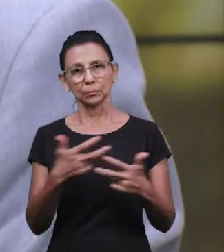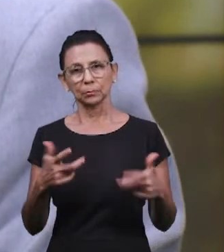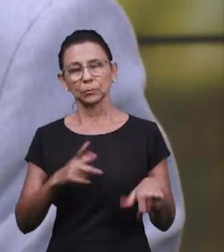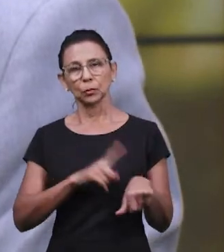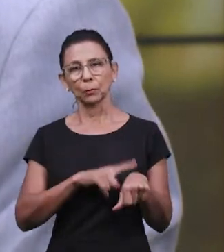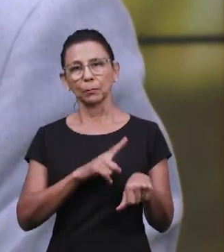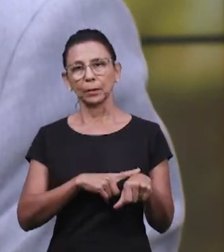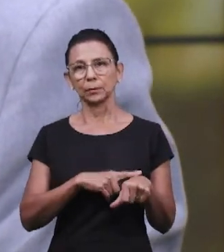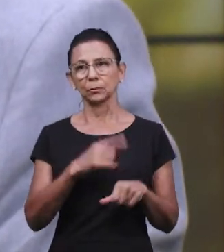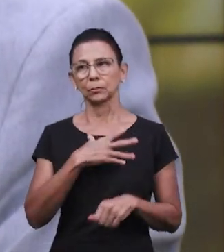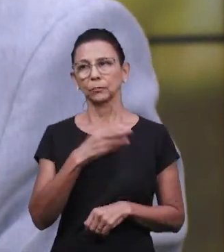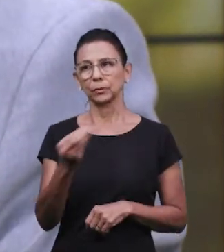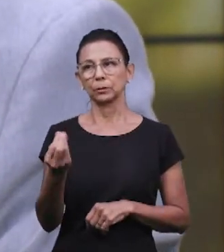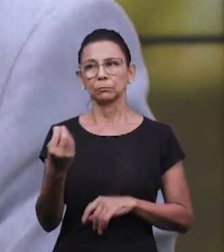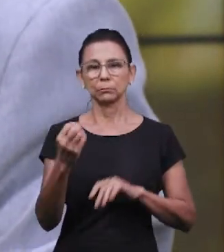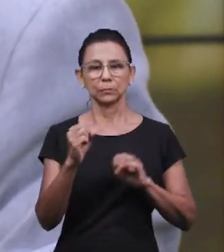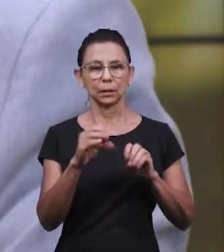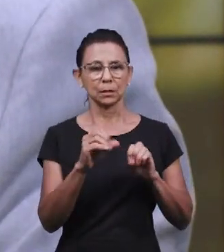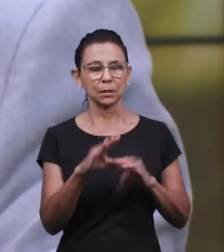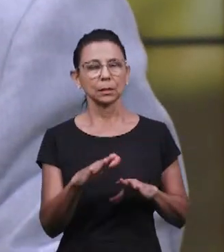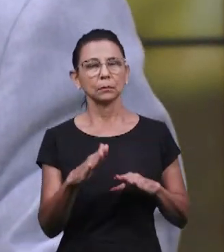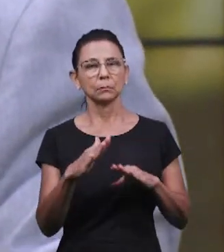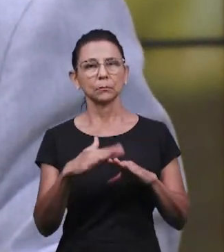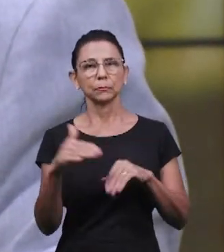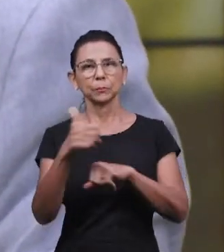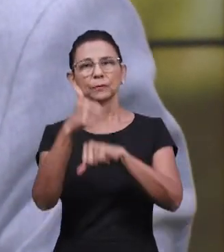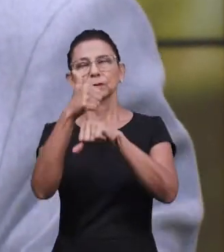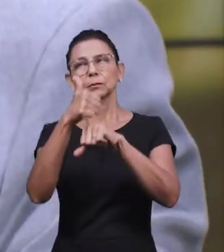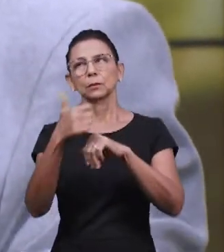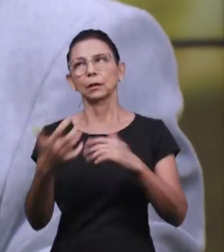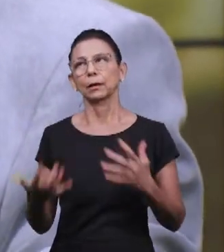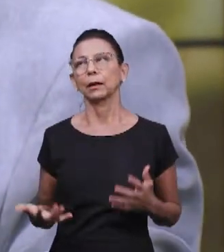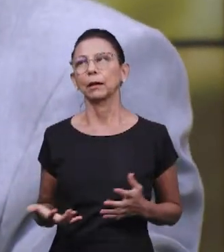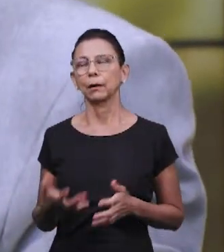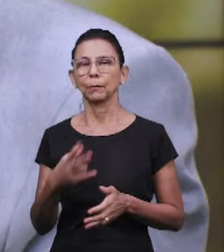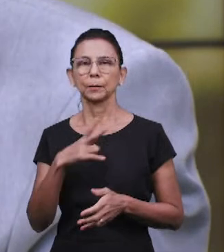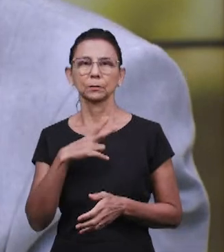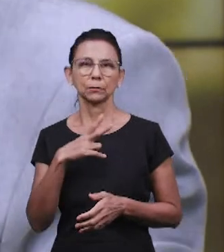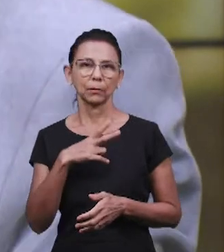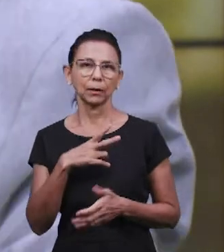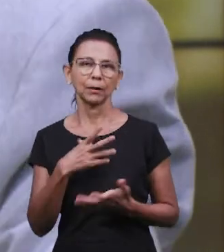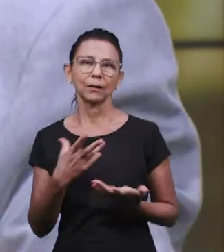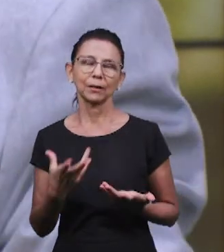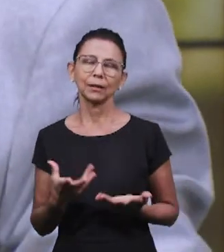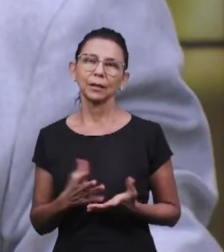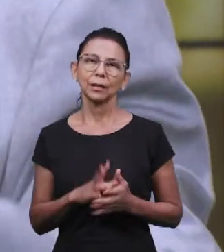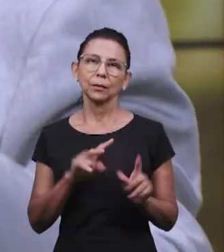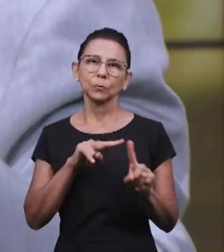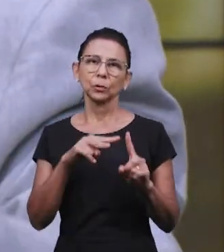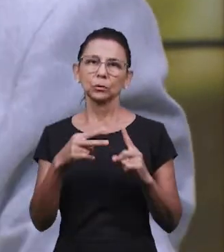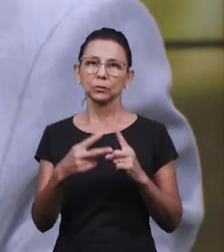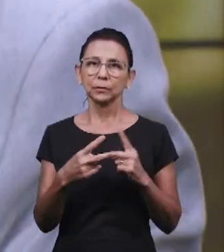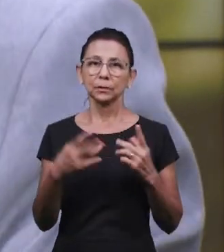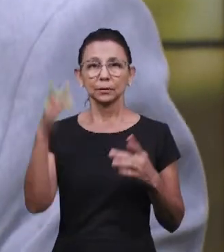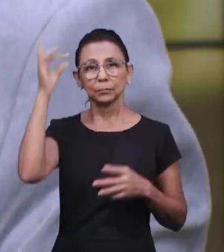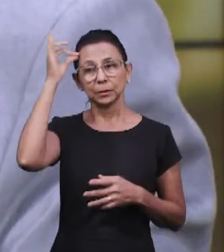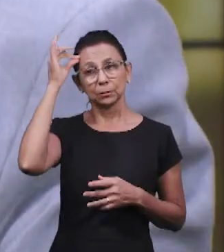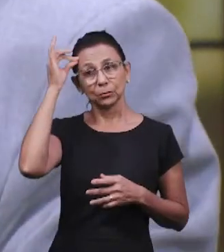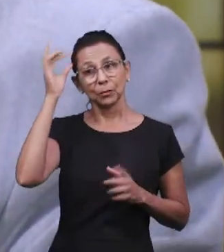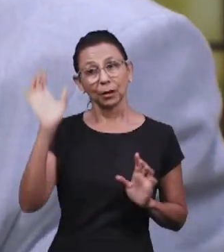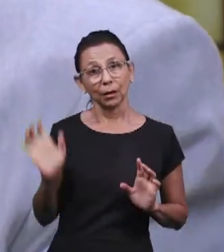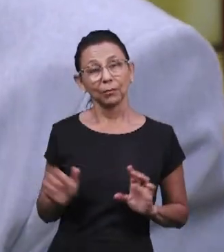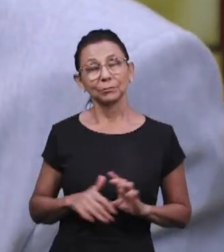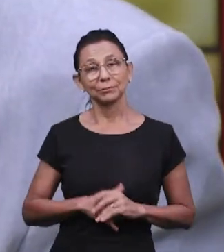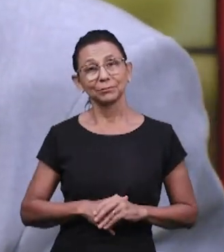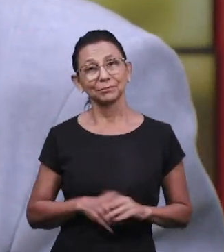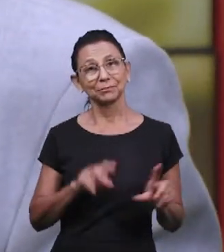nossa vida, seja na educação dos filhos, seja na nossa vida profissional, seja na nossa vida pessoal. Do ponto de